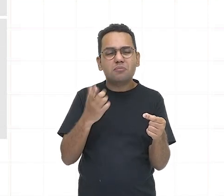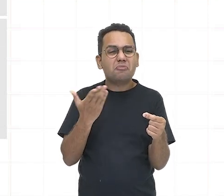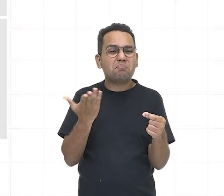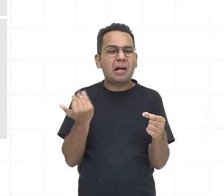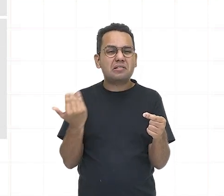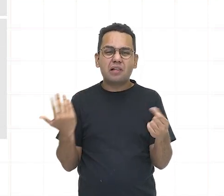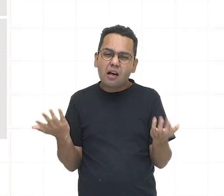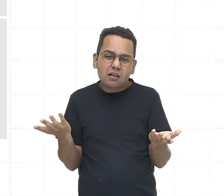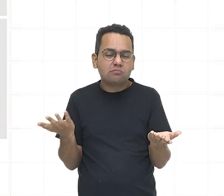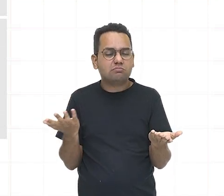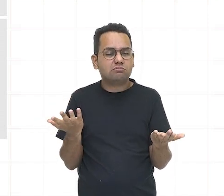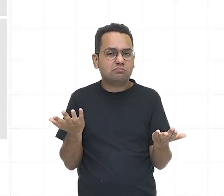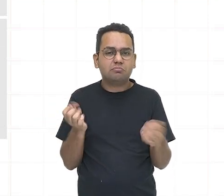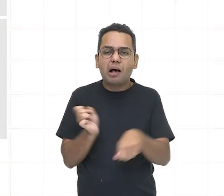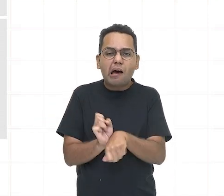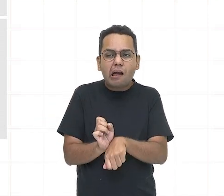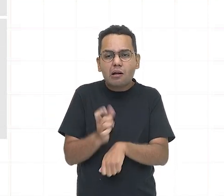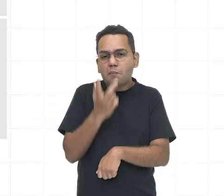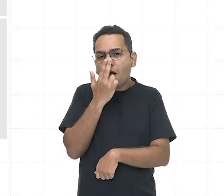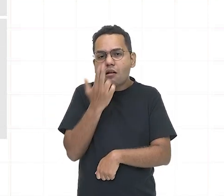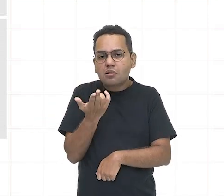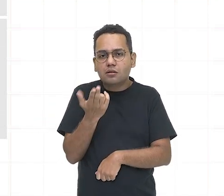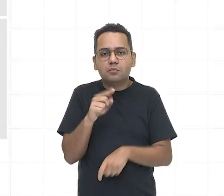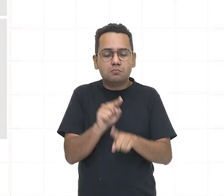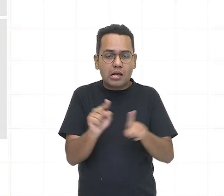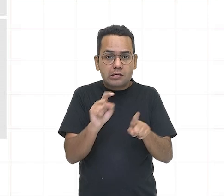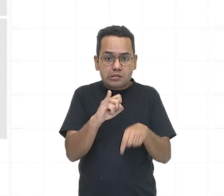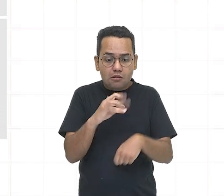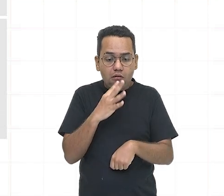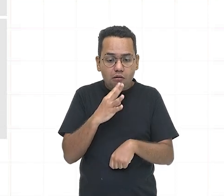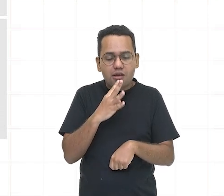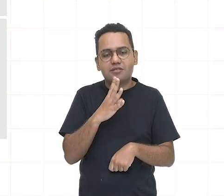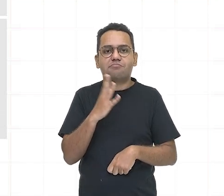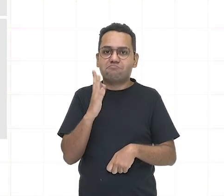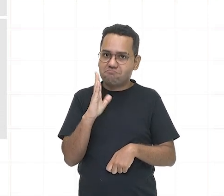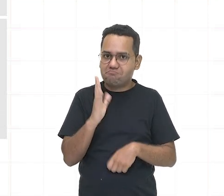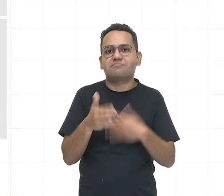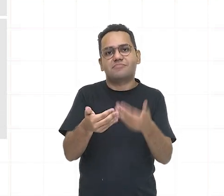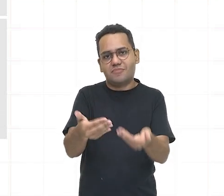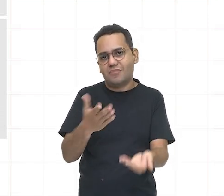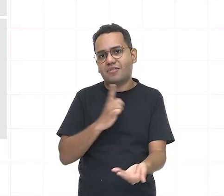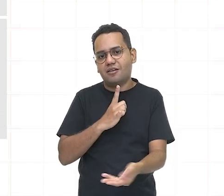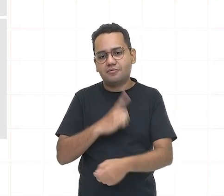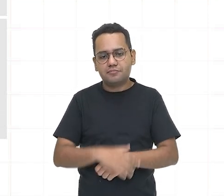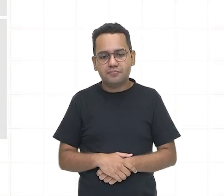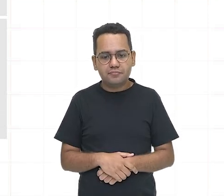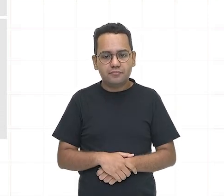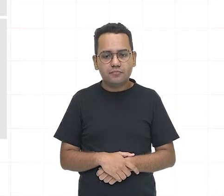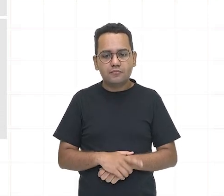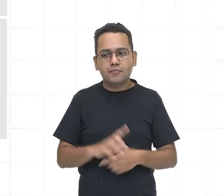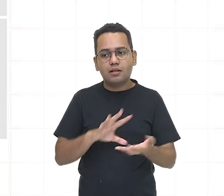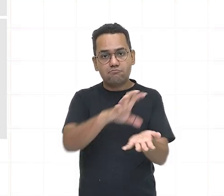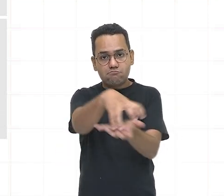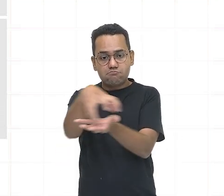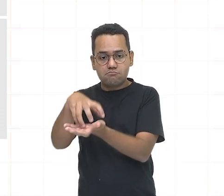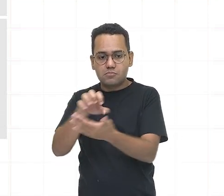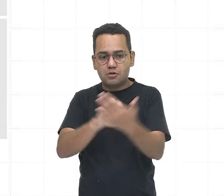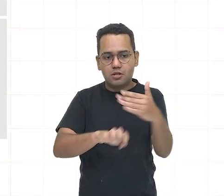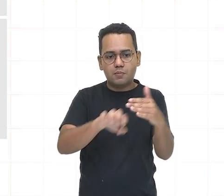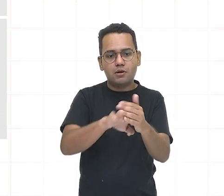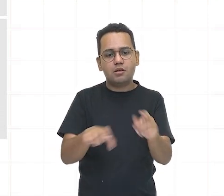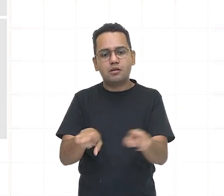na Europa, vamos ter o quê? Sede de várias empresas de tecnologia e também de startups que